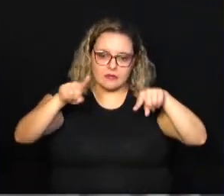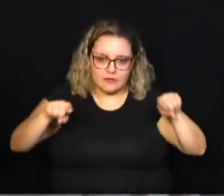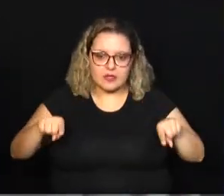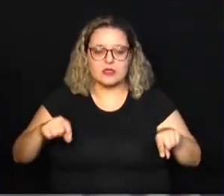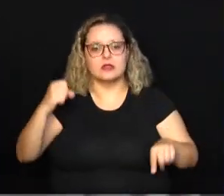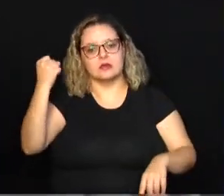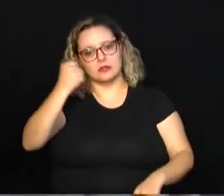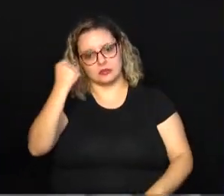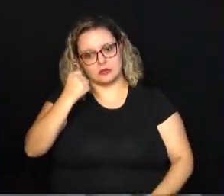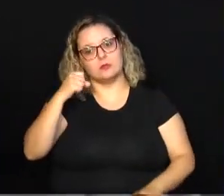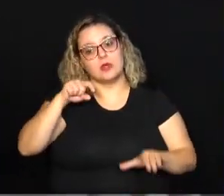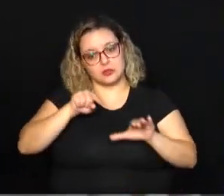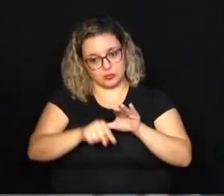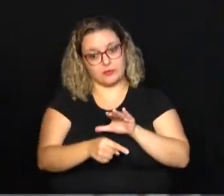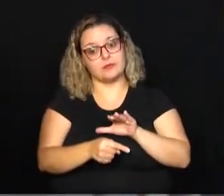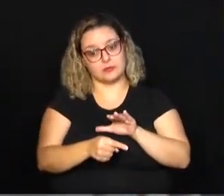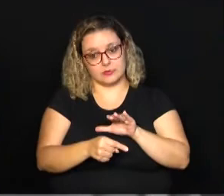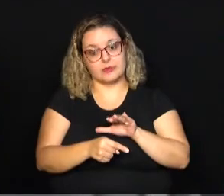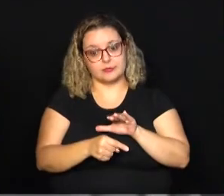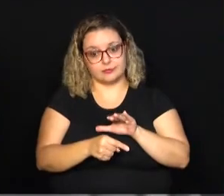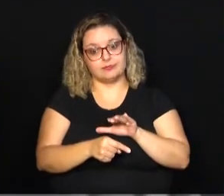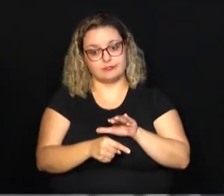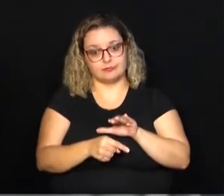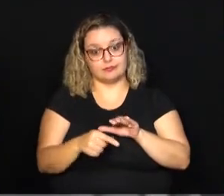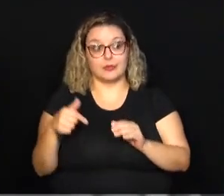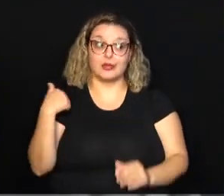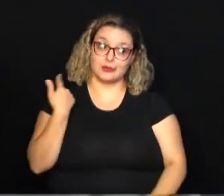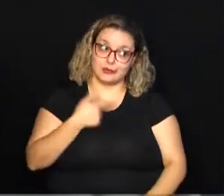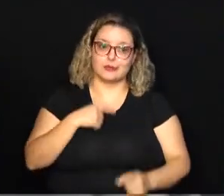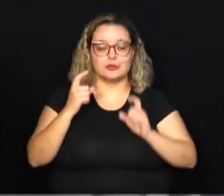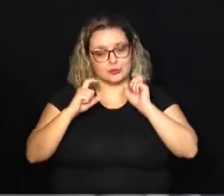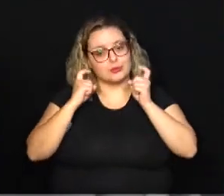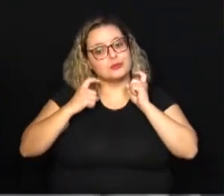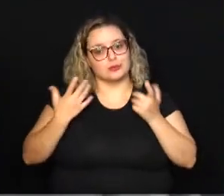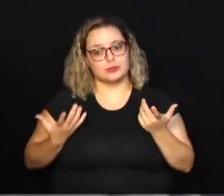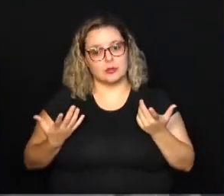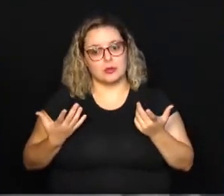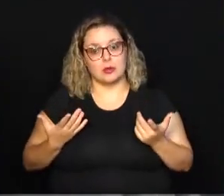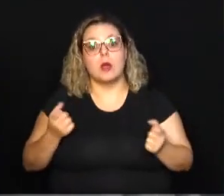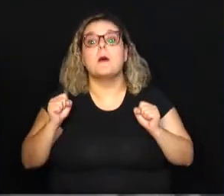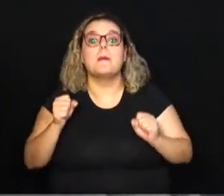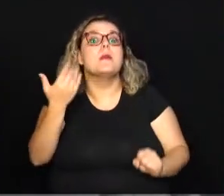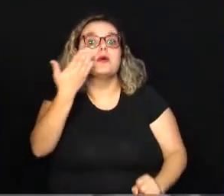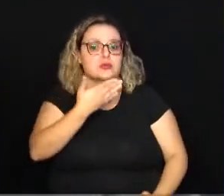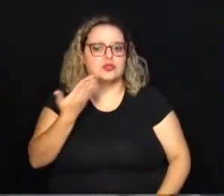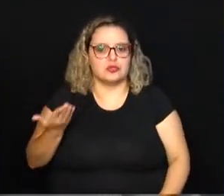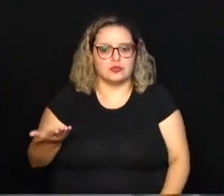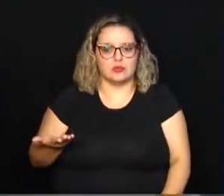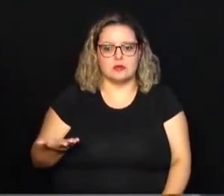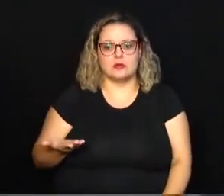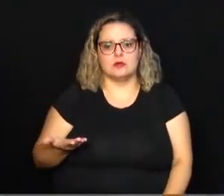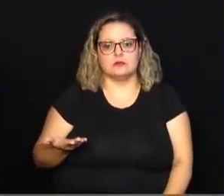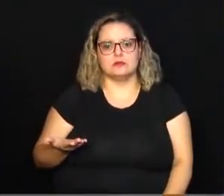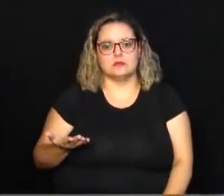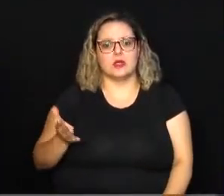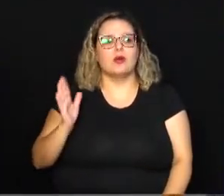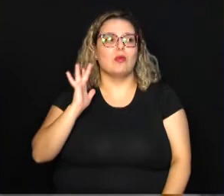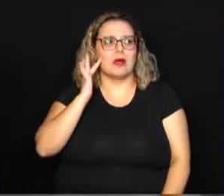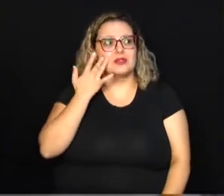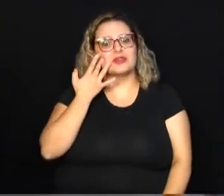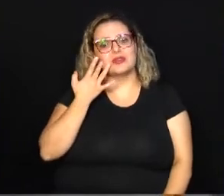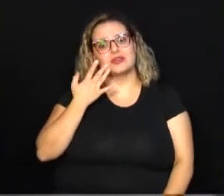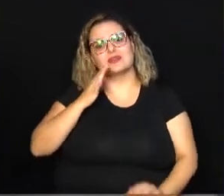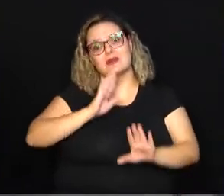gravidade mais intensa. E isso nos preocupa. Mas o senhor pode provar, mas também eu acho que na prática a prova é mais para